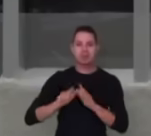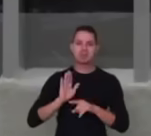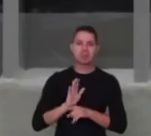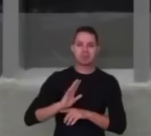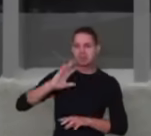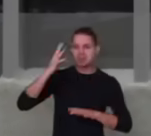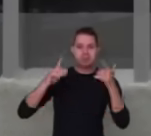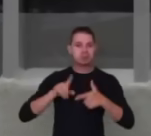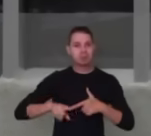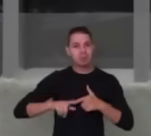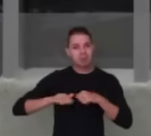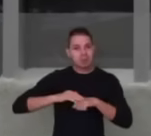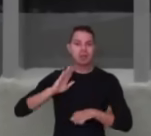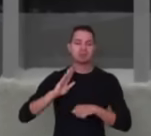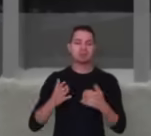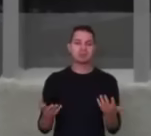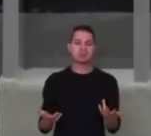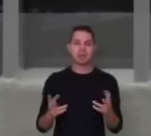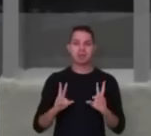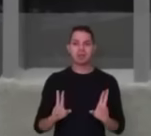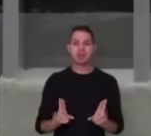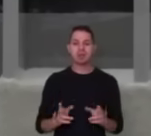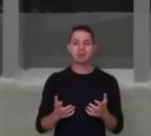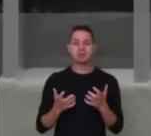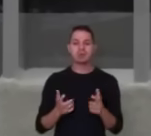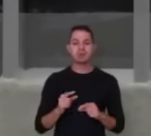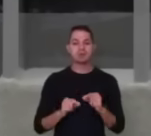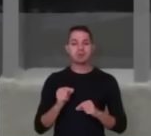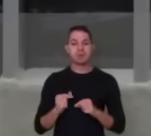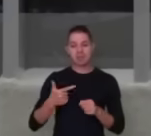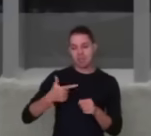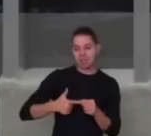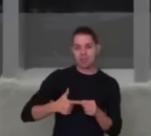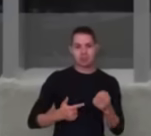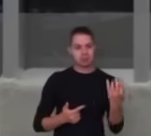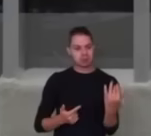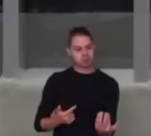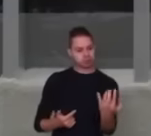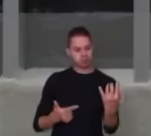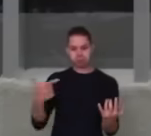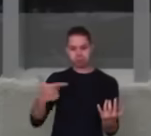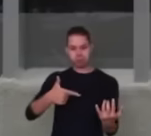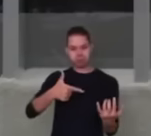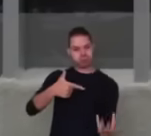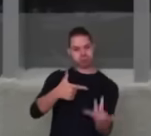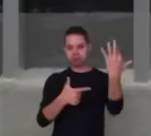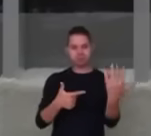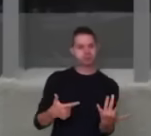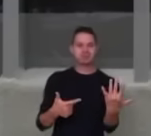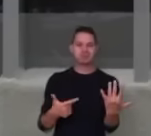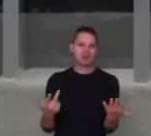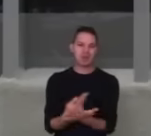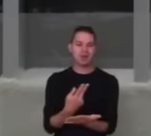que nós temos, é a mesma coisa que nós queremos fazer, é colocar gasolina no fogo para ver o circo de fato pegar fogo. Eu acho que não é essa